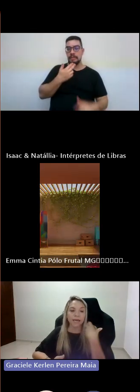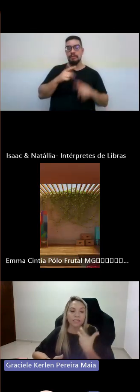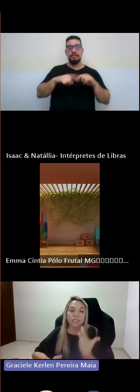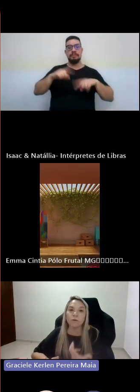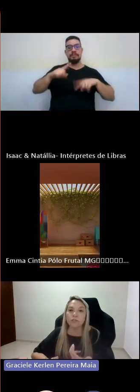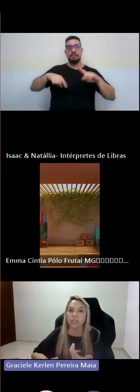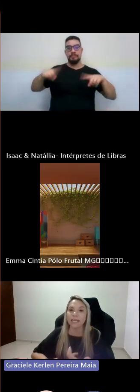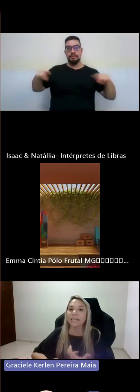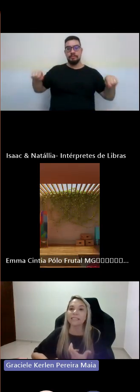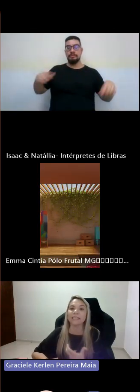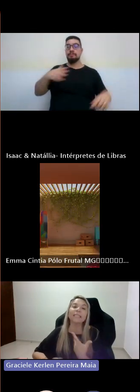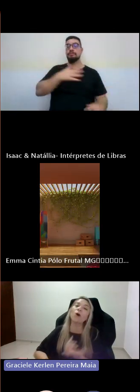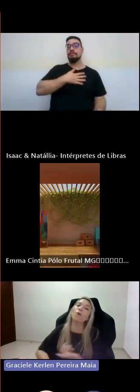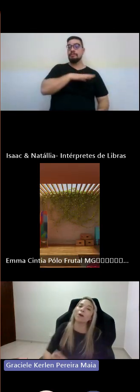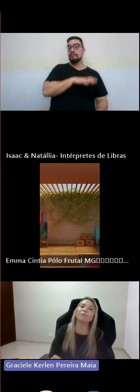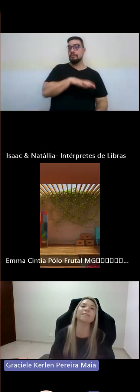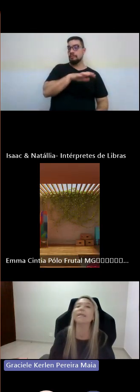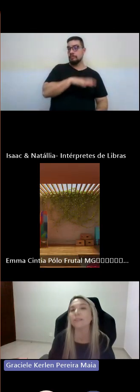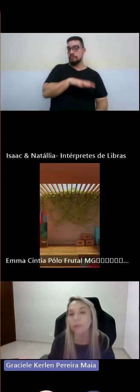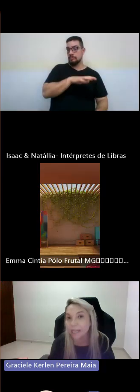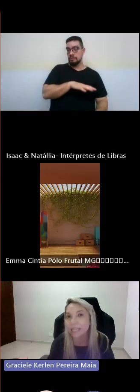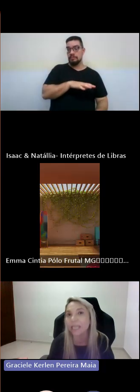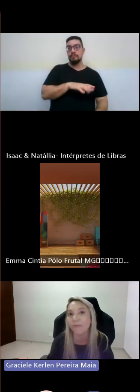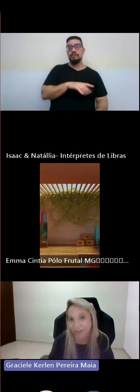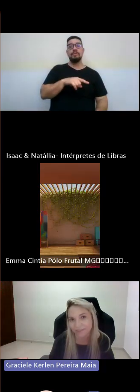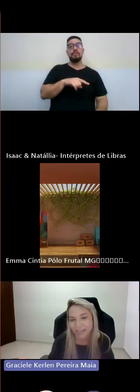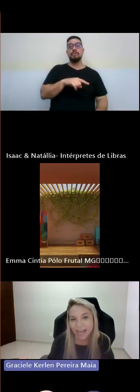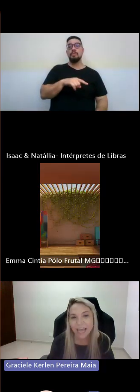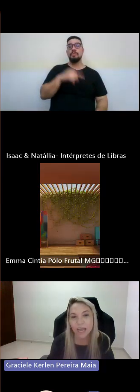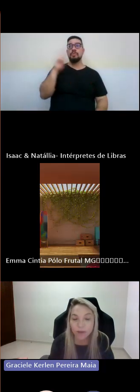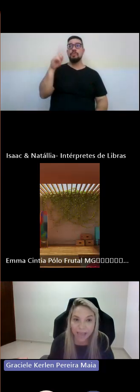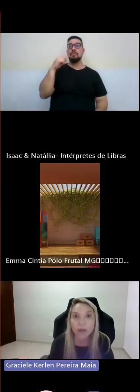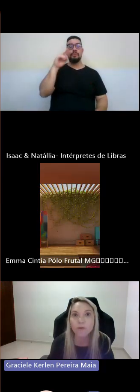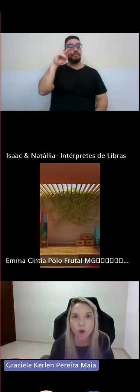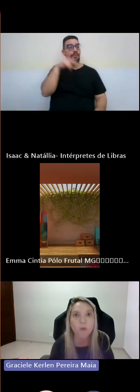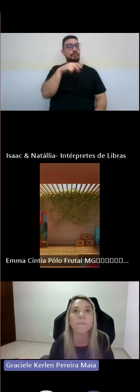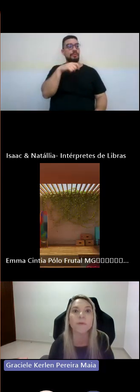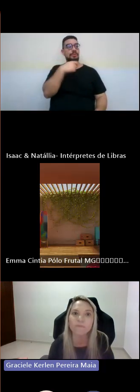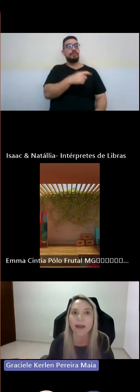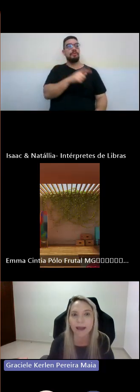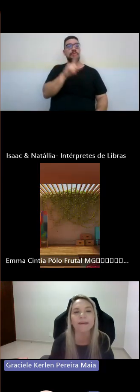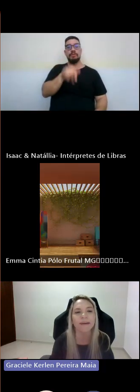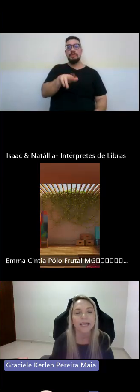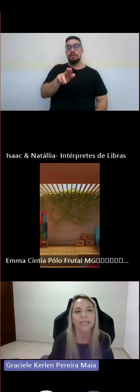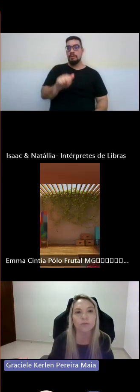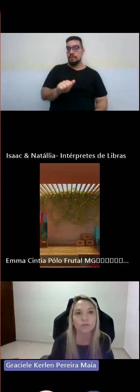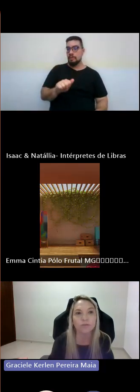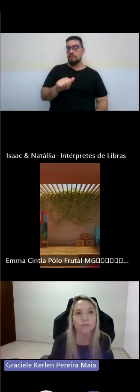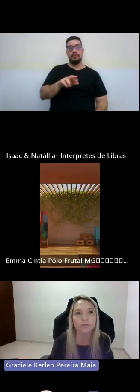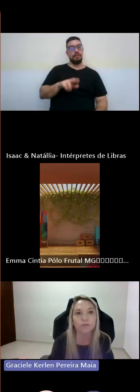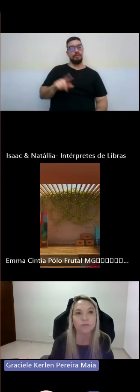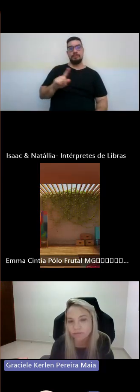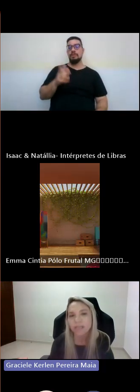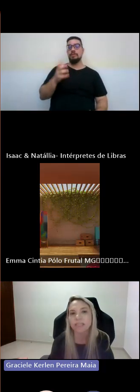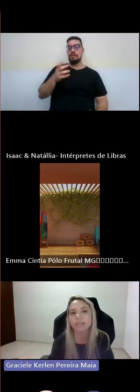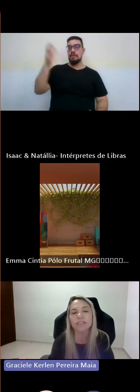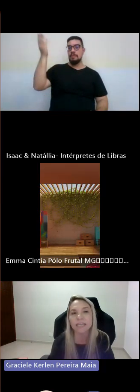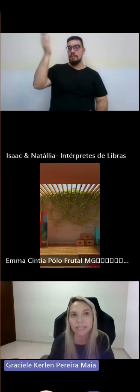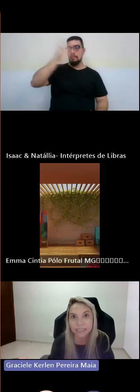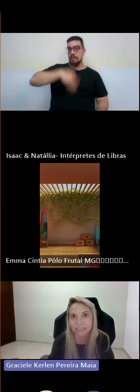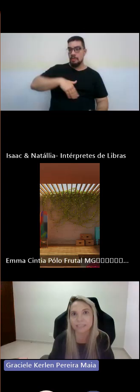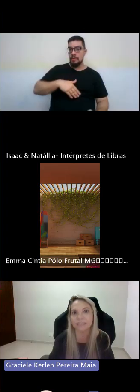a minha região utiliza não é considerado língua. Eu quero comprovar que o dialeto